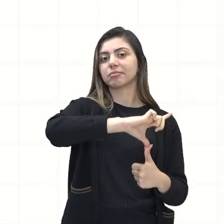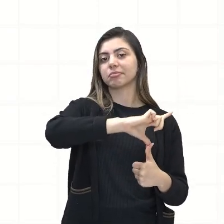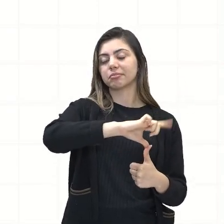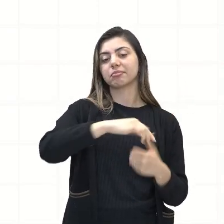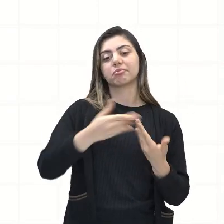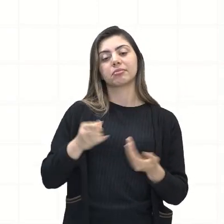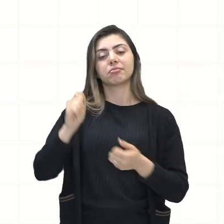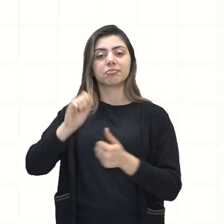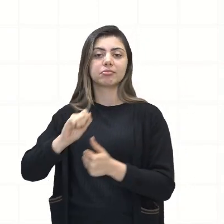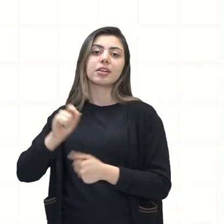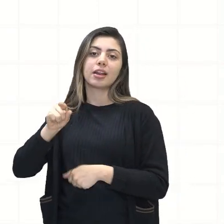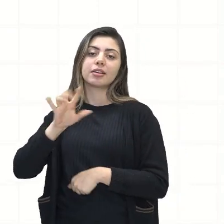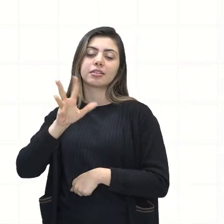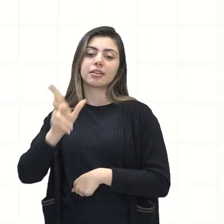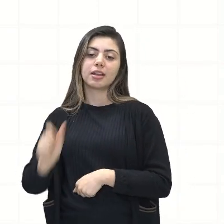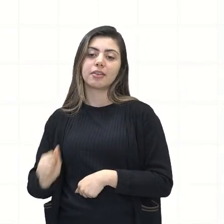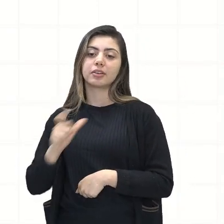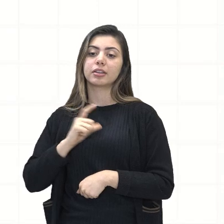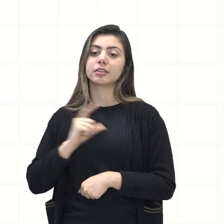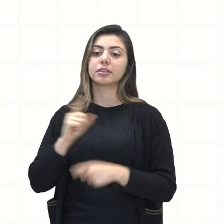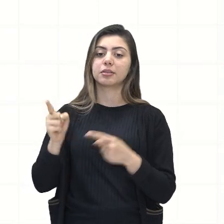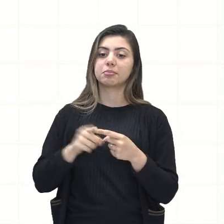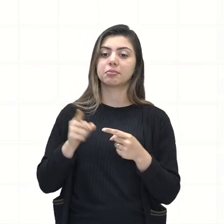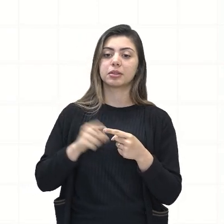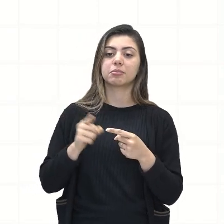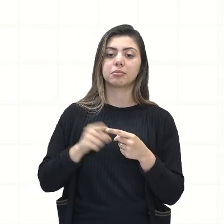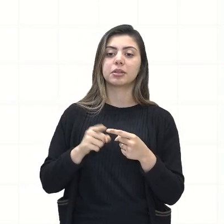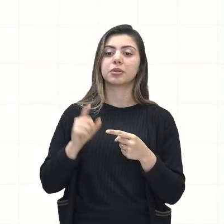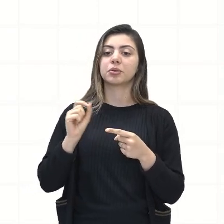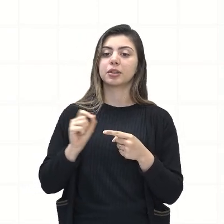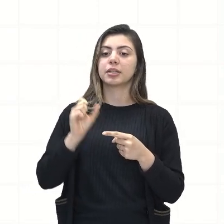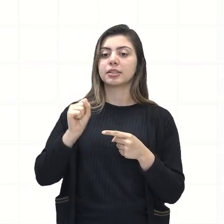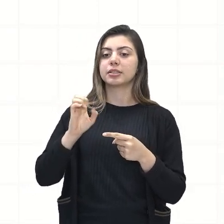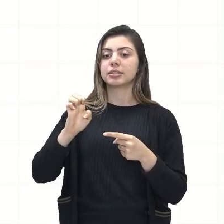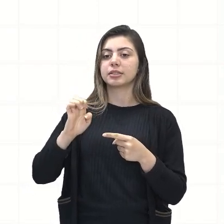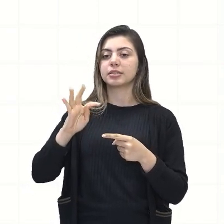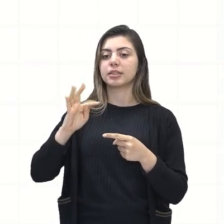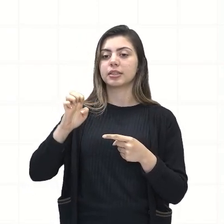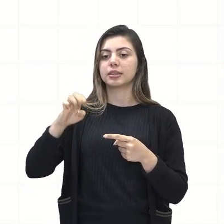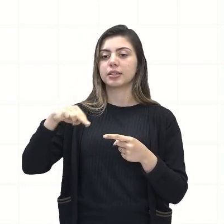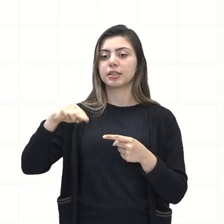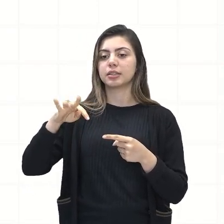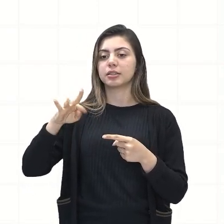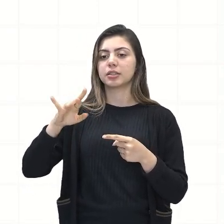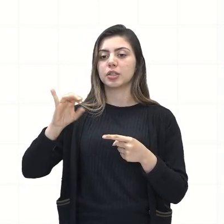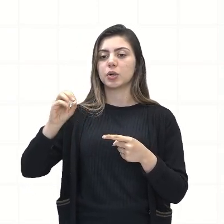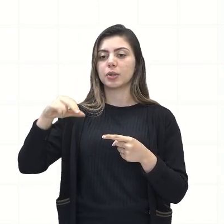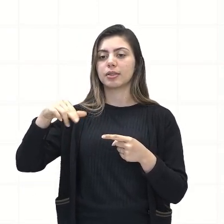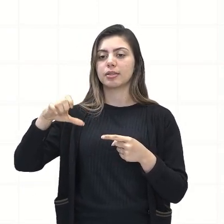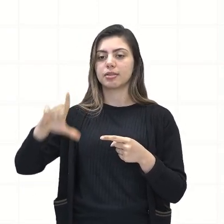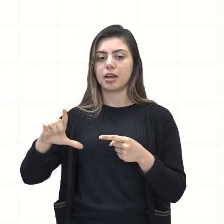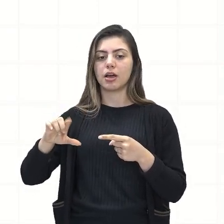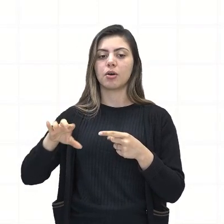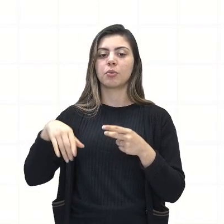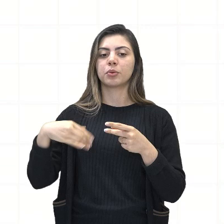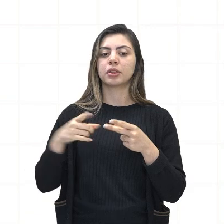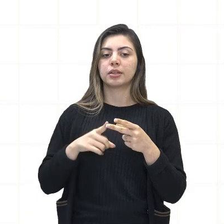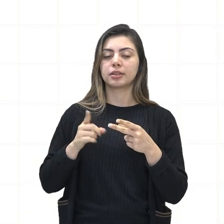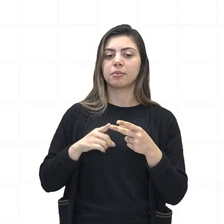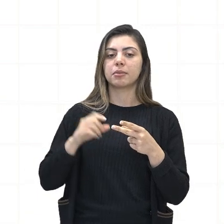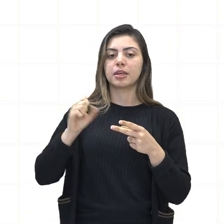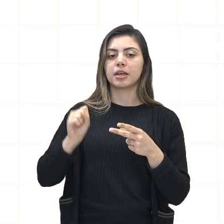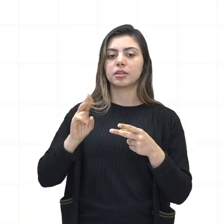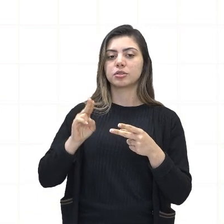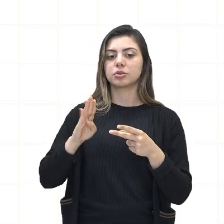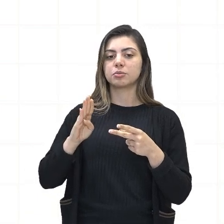latina, na África a gente tem a setentrional e a subsaariana. Vamos falar só sobre essa parte de cima aí, a gente vai mostrar agora para